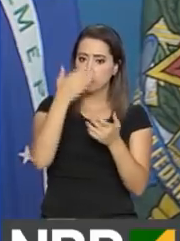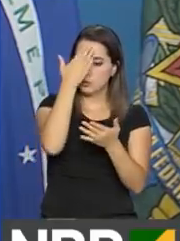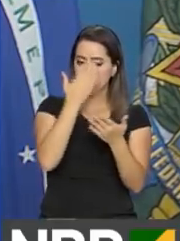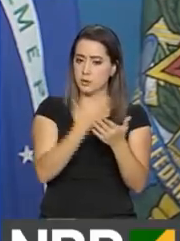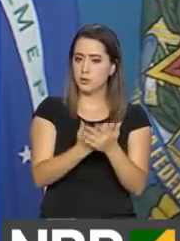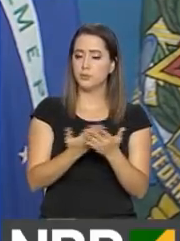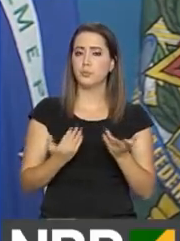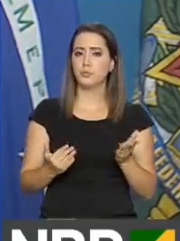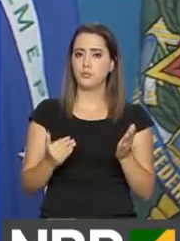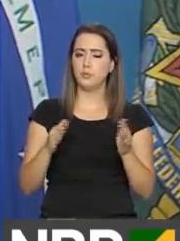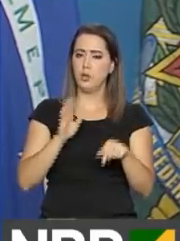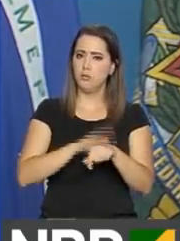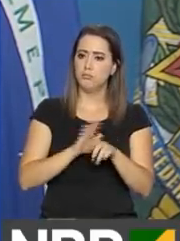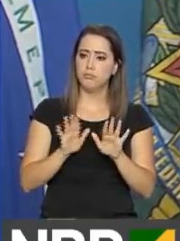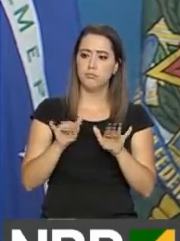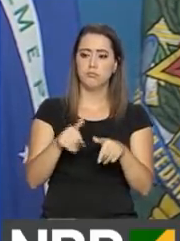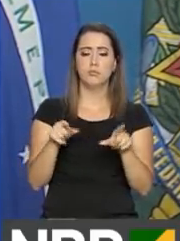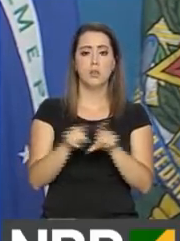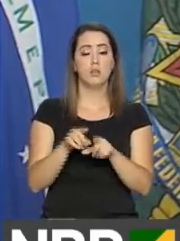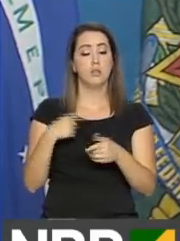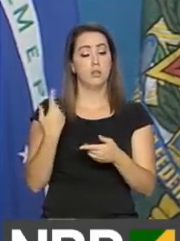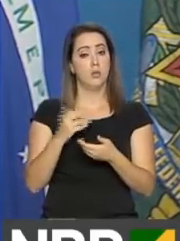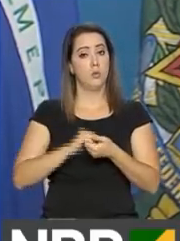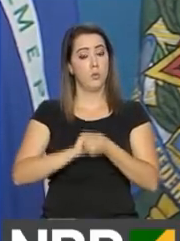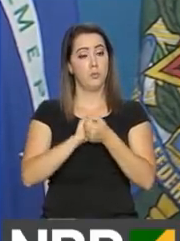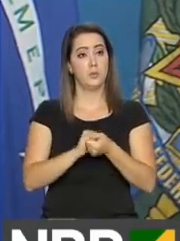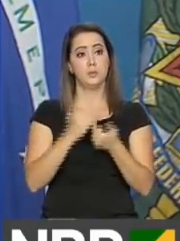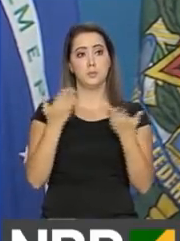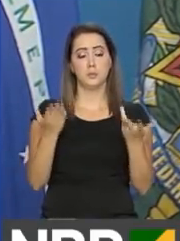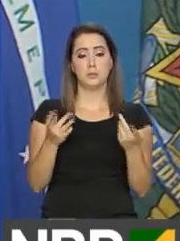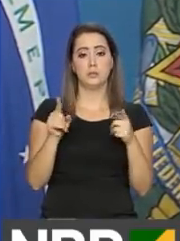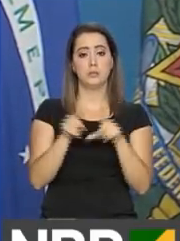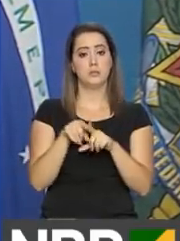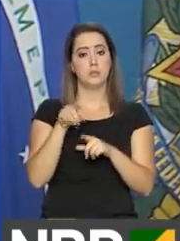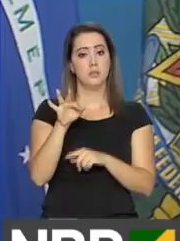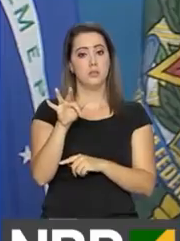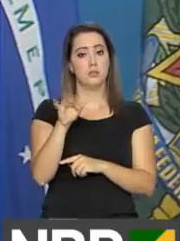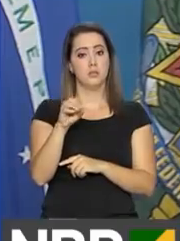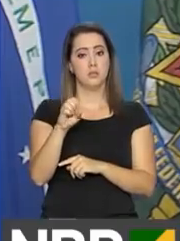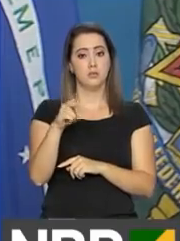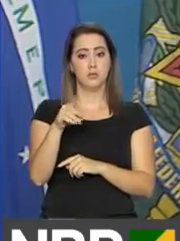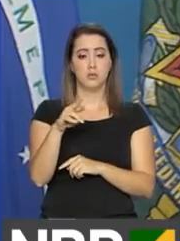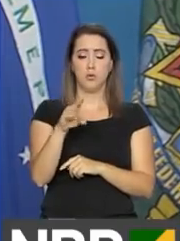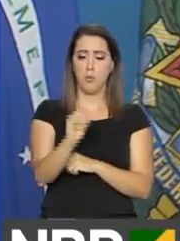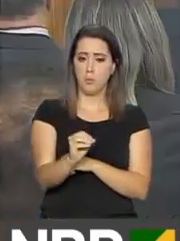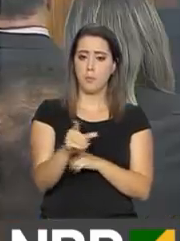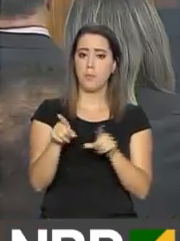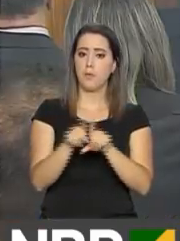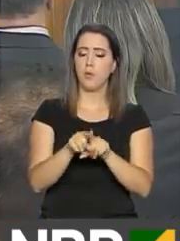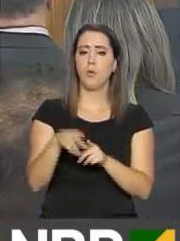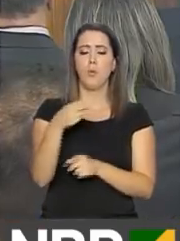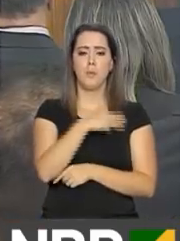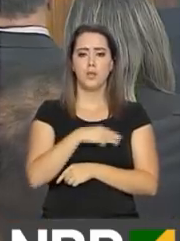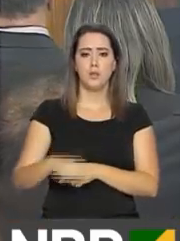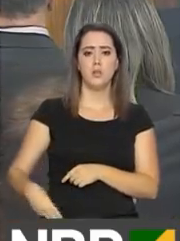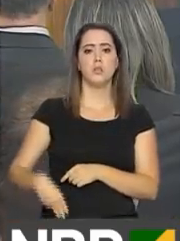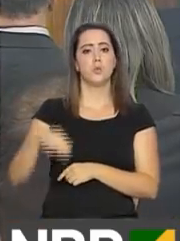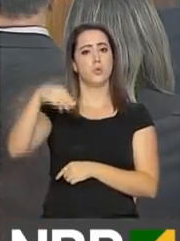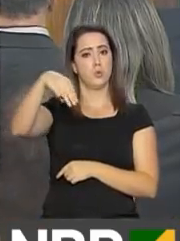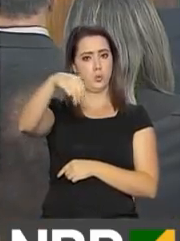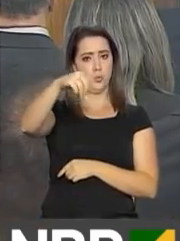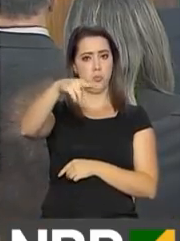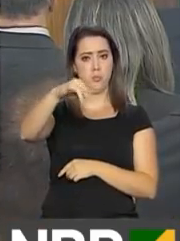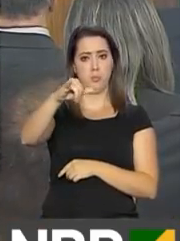portanto pedro quero é cumprimentado complementar o fernando complementar o moreira franco tem trabalhado